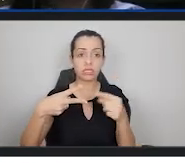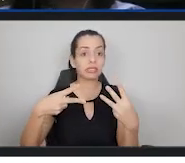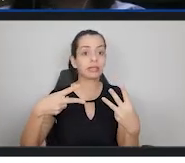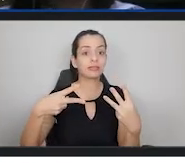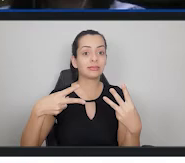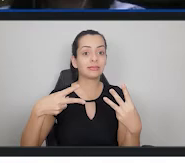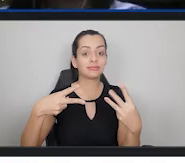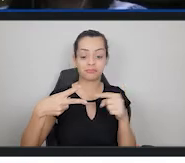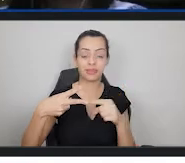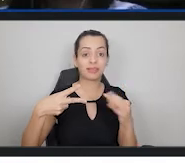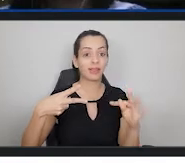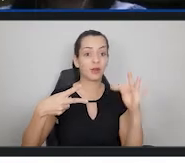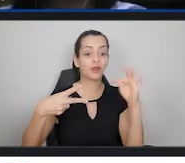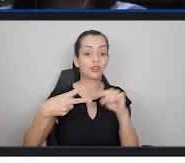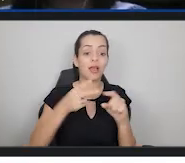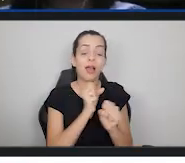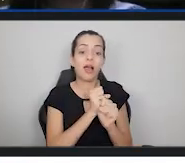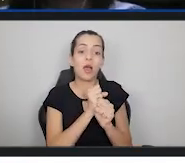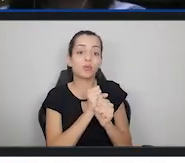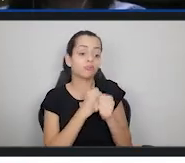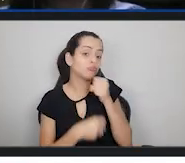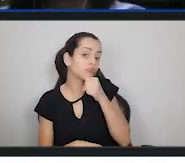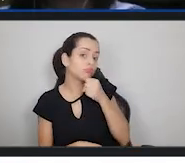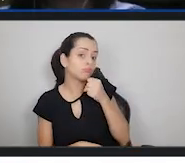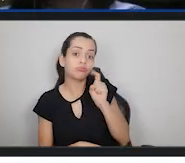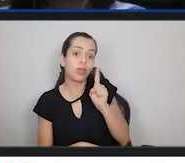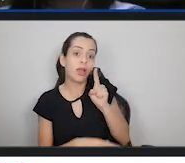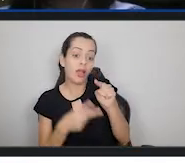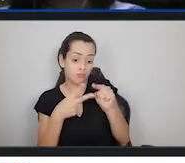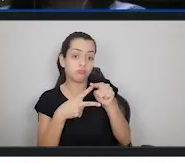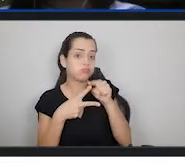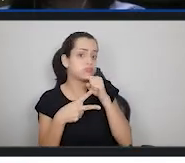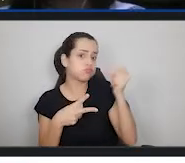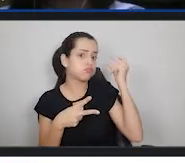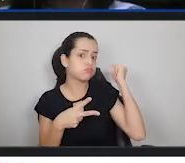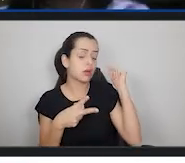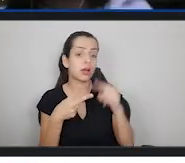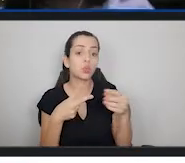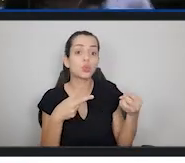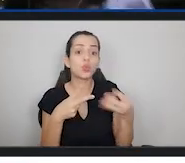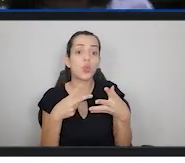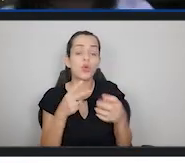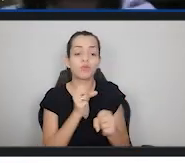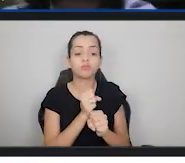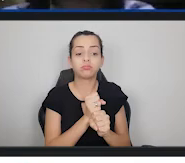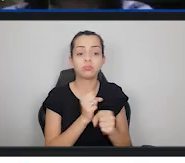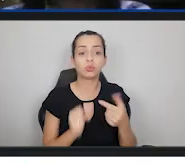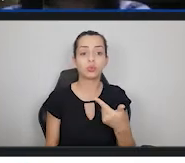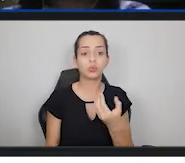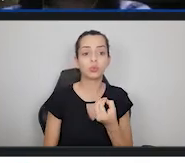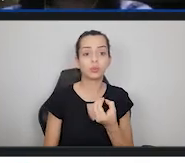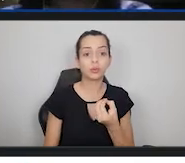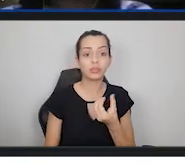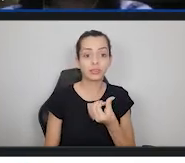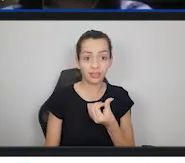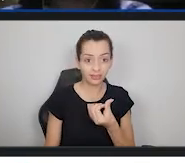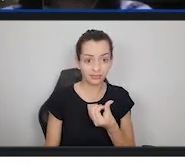de Três Marias, com 3 máquinas menos. Entrou em operação em 2006, tá? Como eu falei,